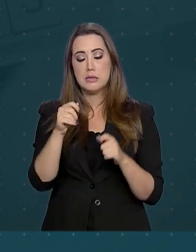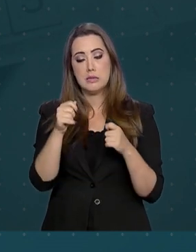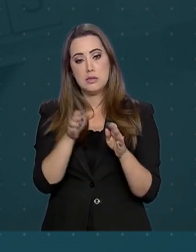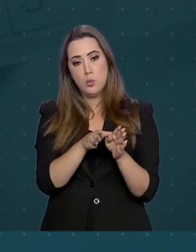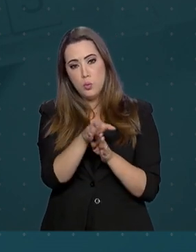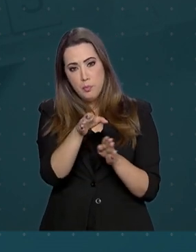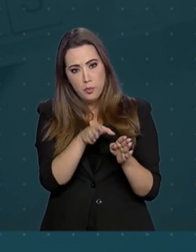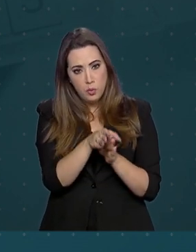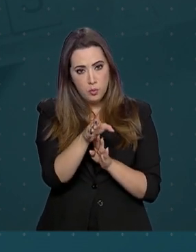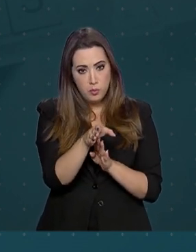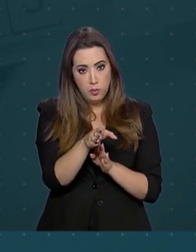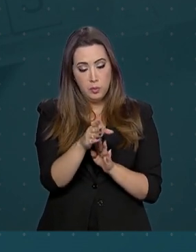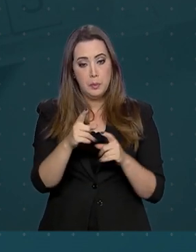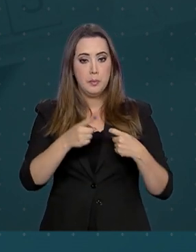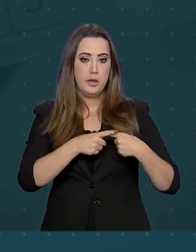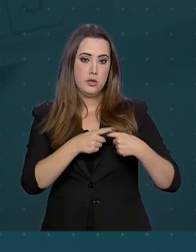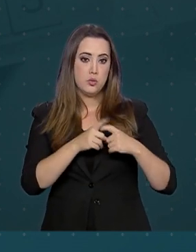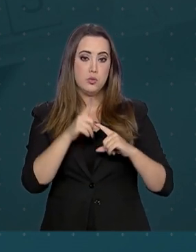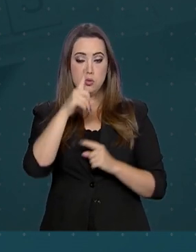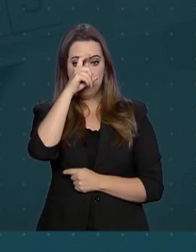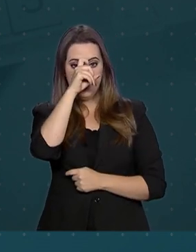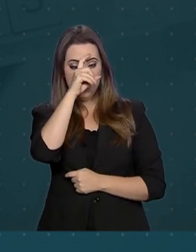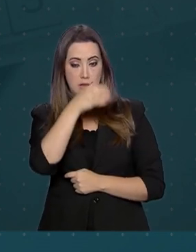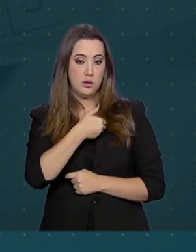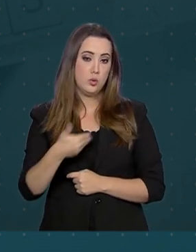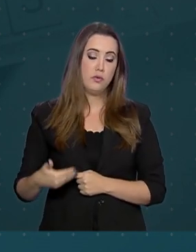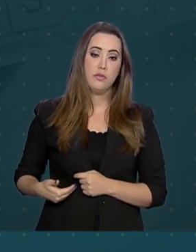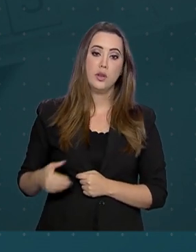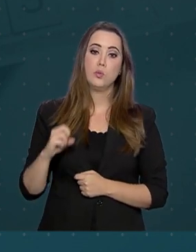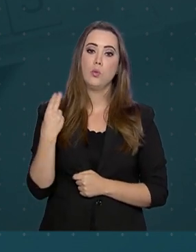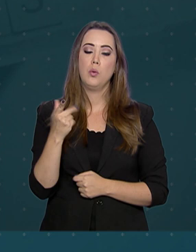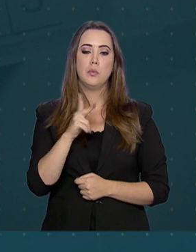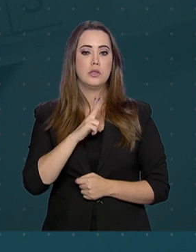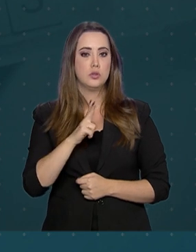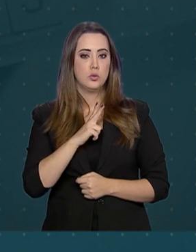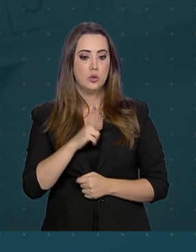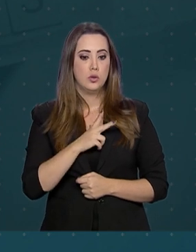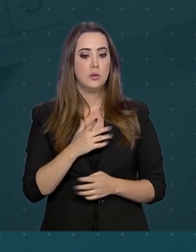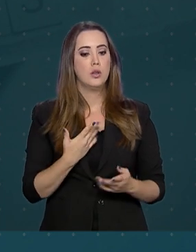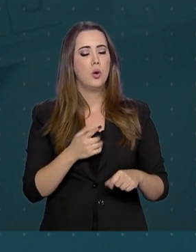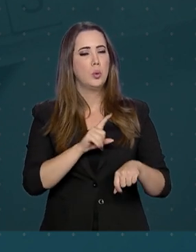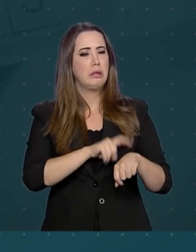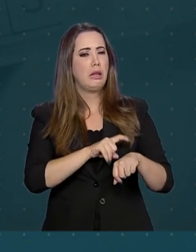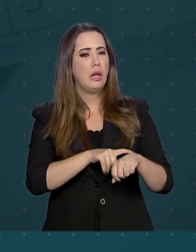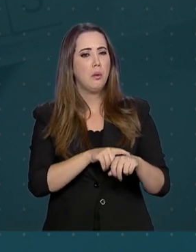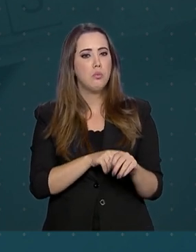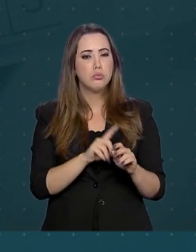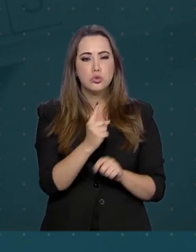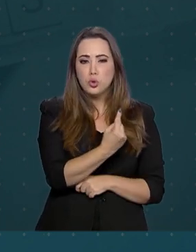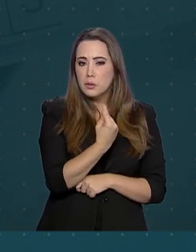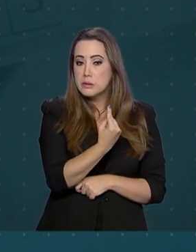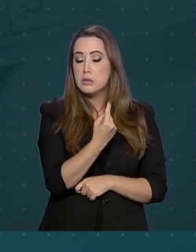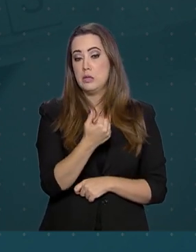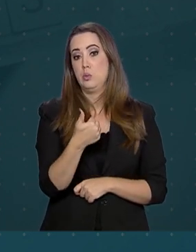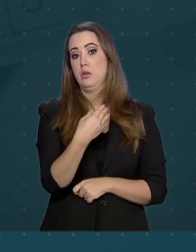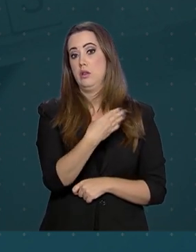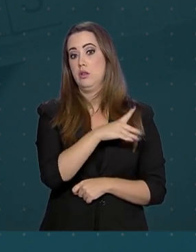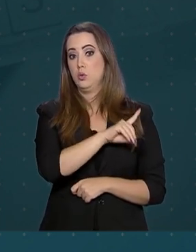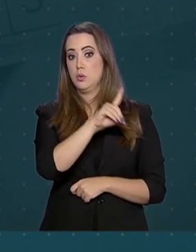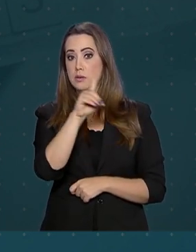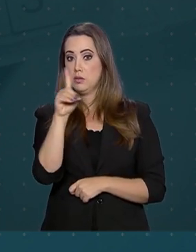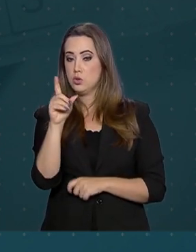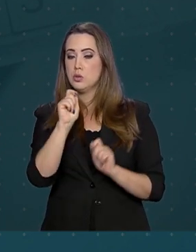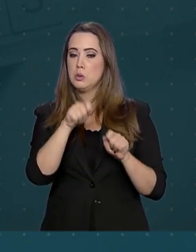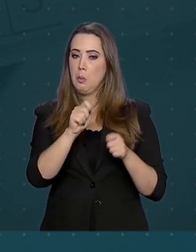recomendação médica, em hospitais públicos ou privados. O prazo de isolamento é de 14 dias e